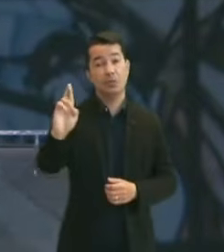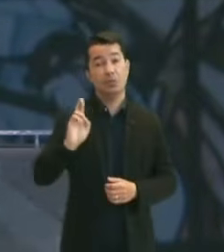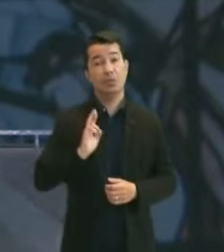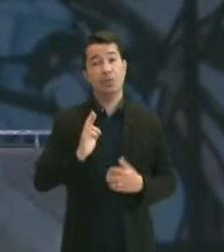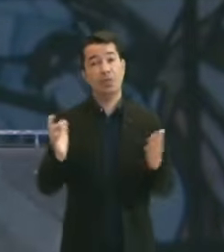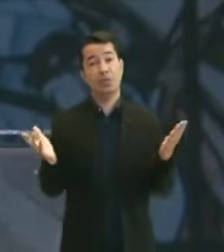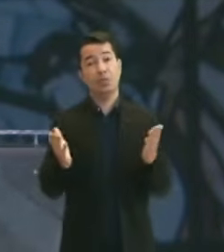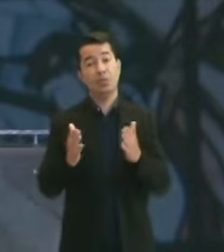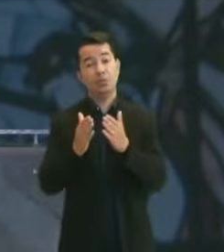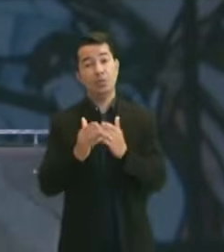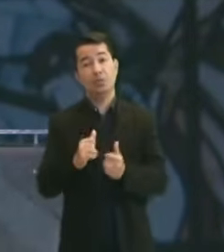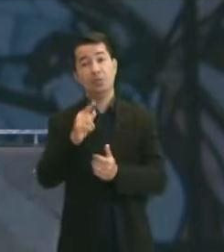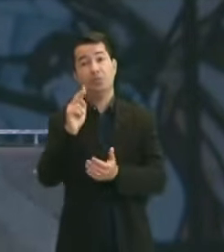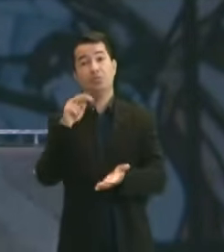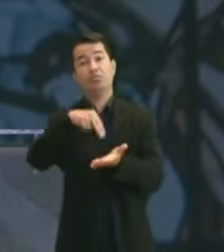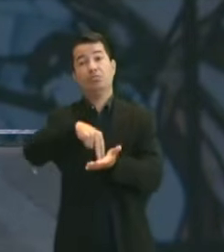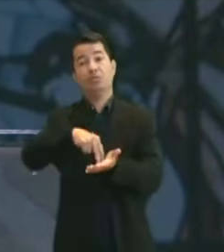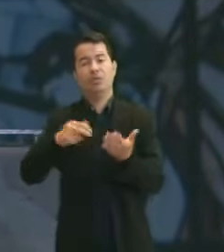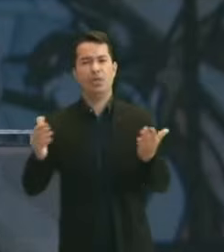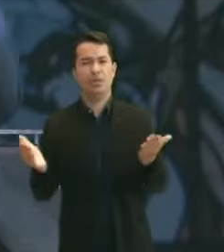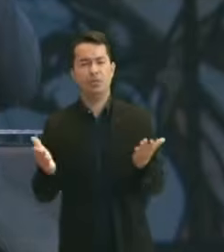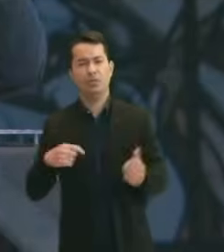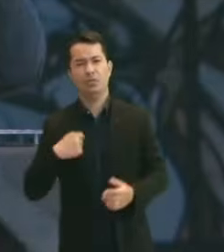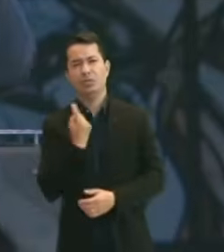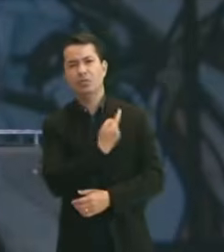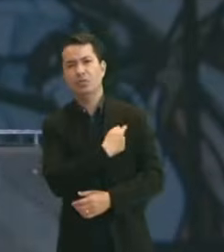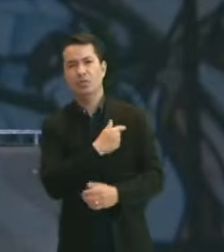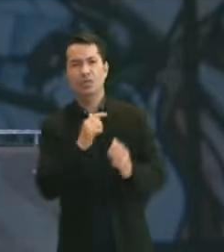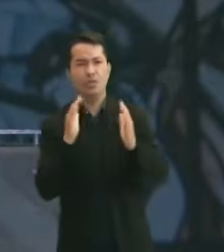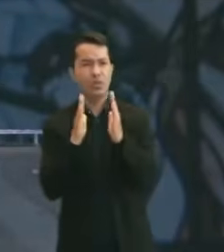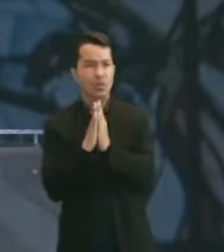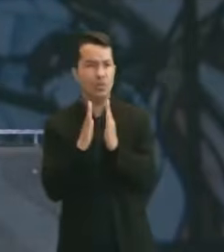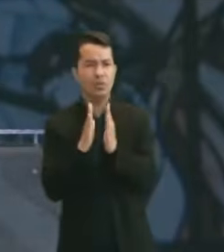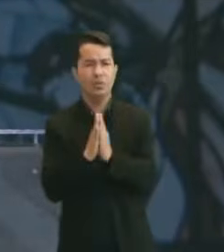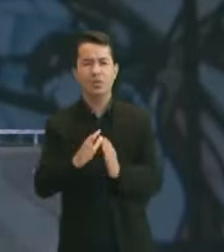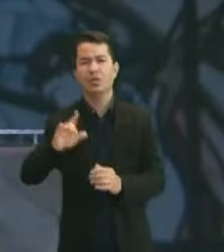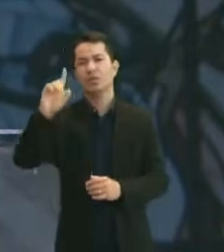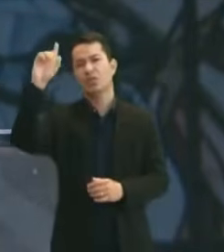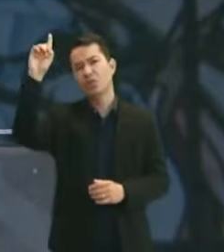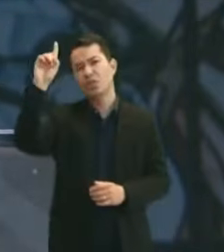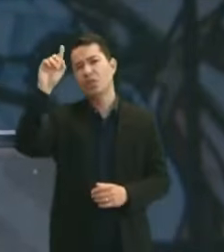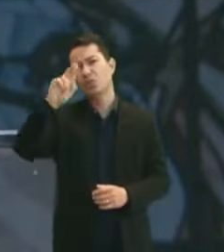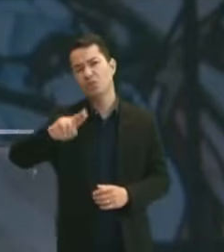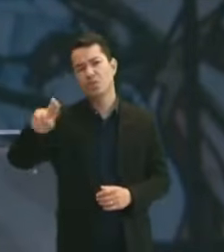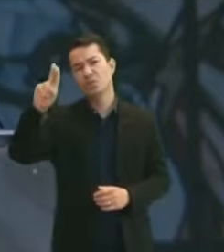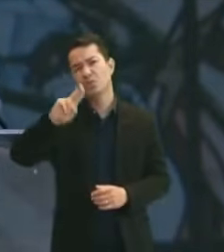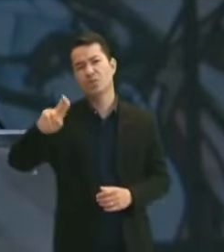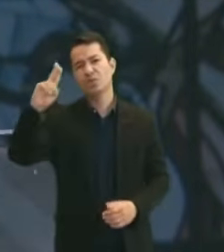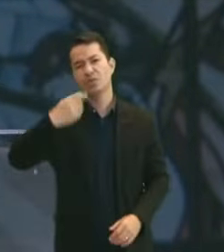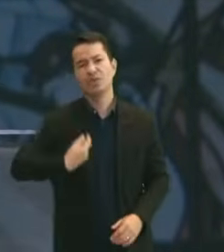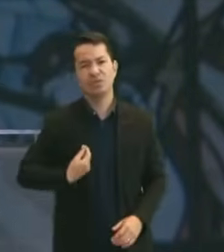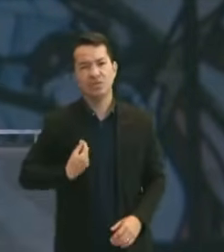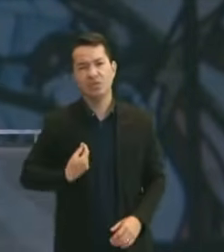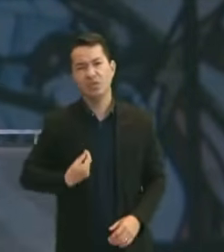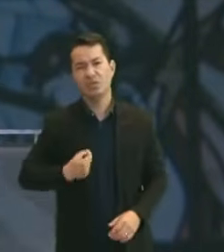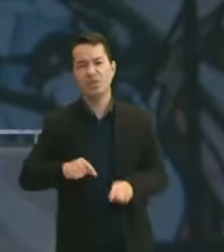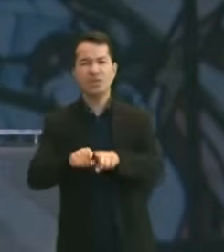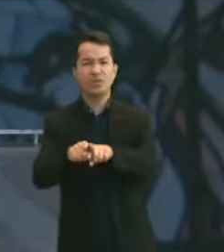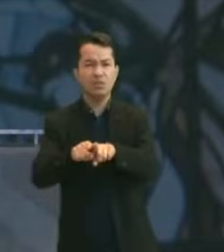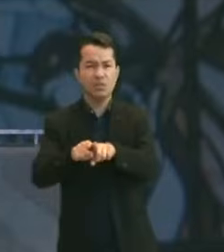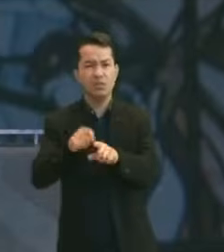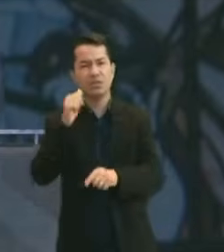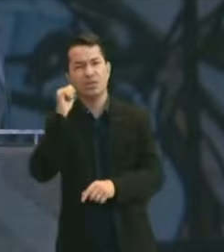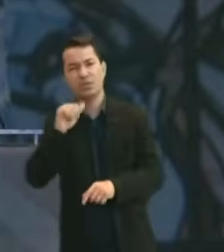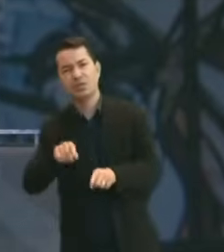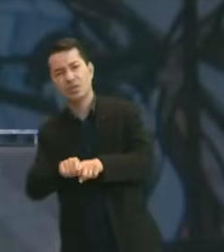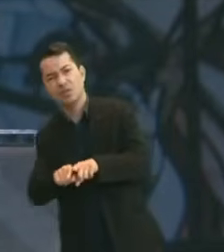de pé nesse momento. Eu quero orar por você e que Deus nos use como um exército de irmãos e irmãs, cuidando de pessoas. Um exército